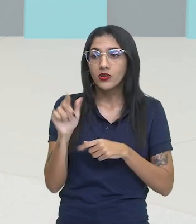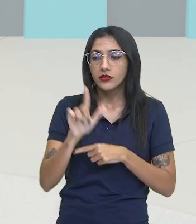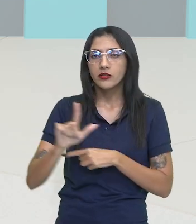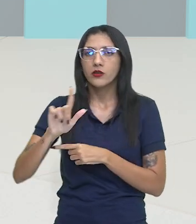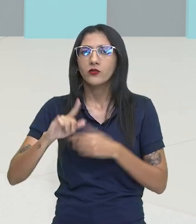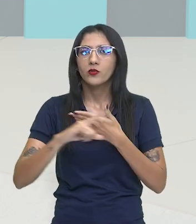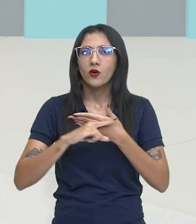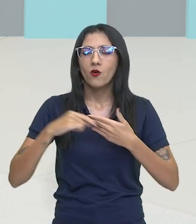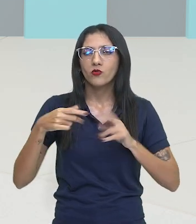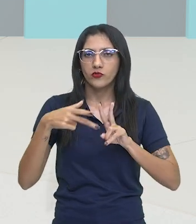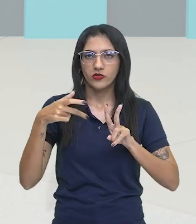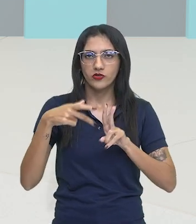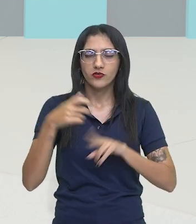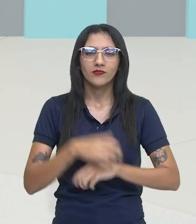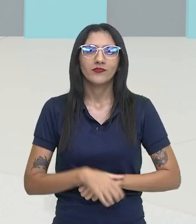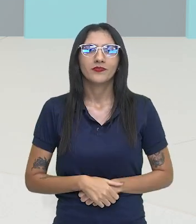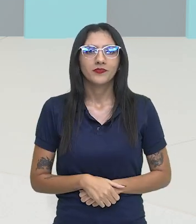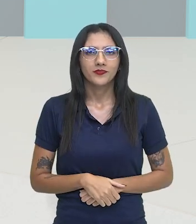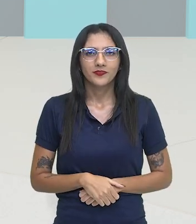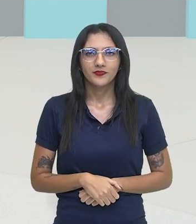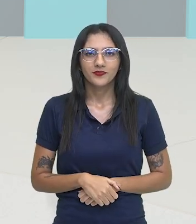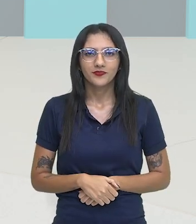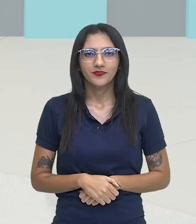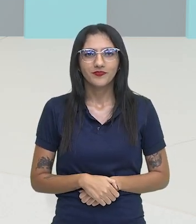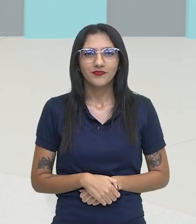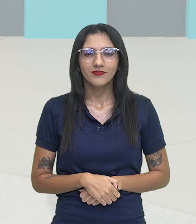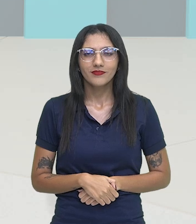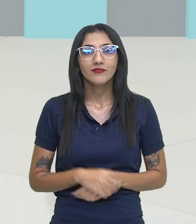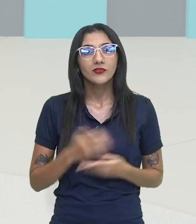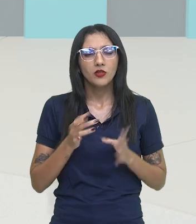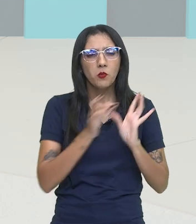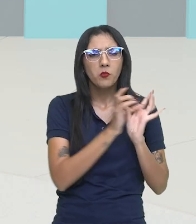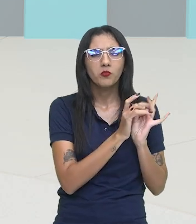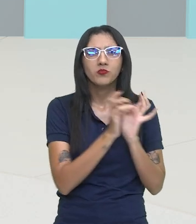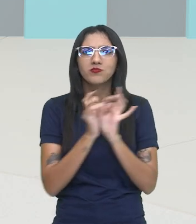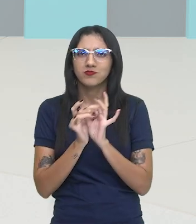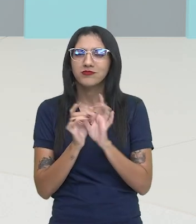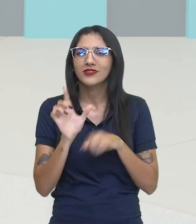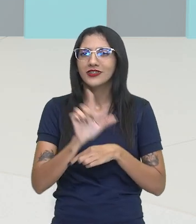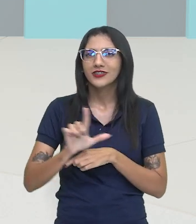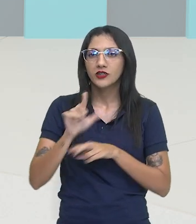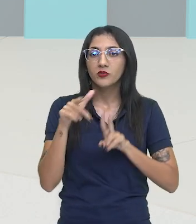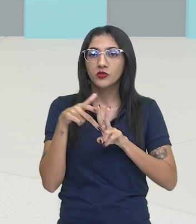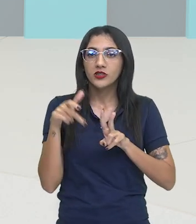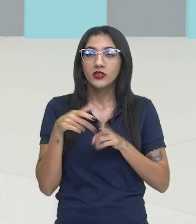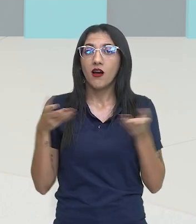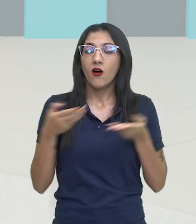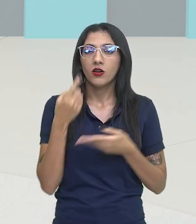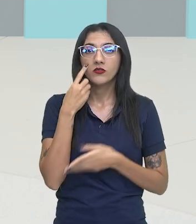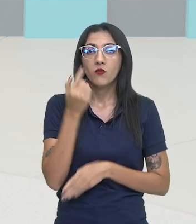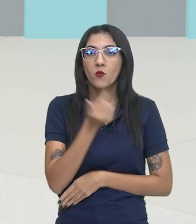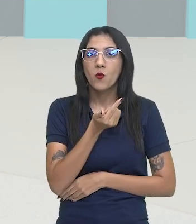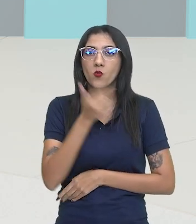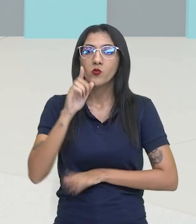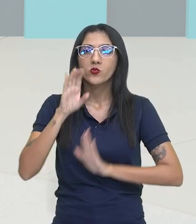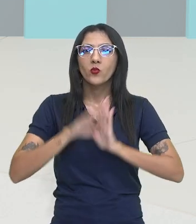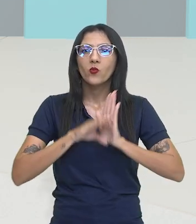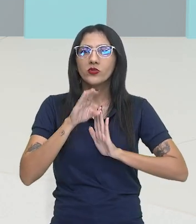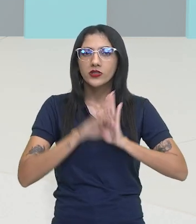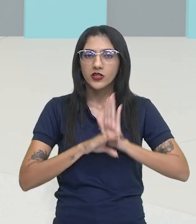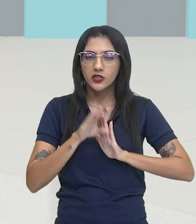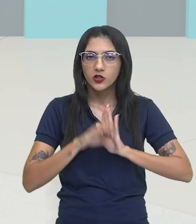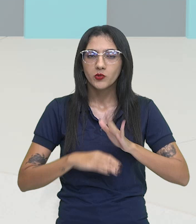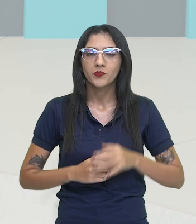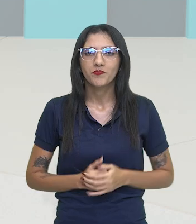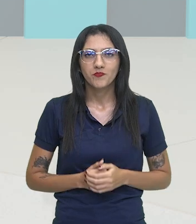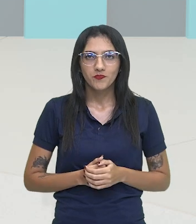bom? Pegando esse gancho, digamos assim, da literatura indígena, a gente vai para um outro conceito que é a coesão